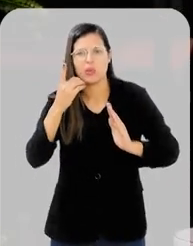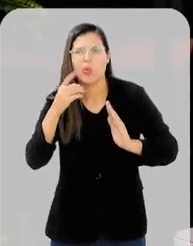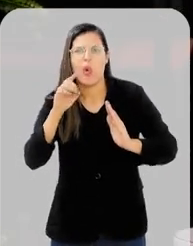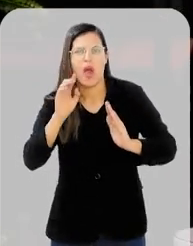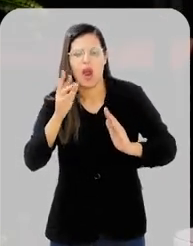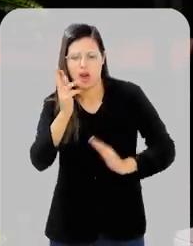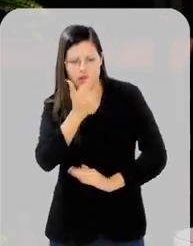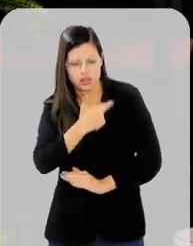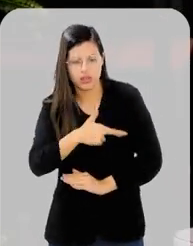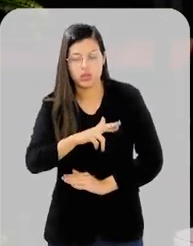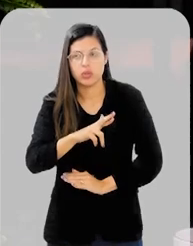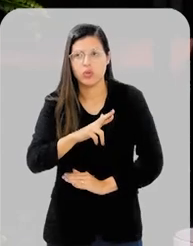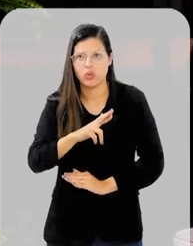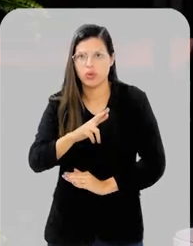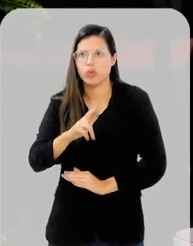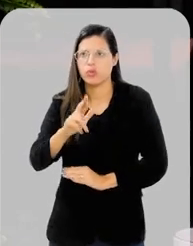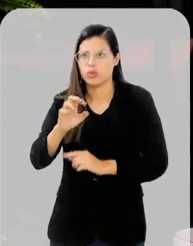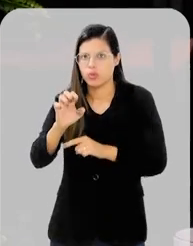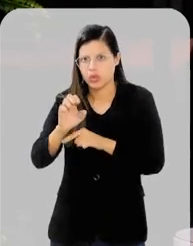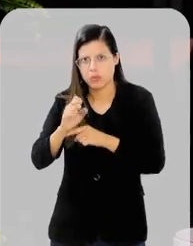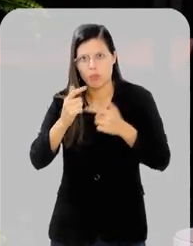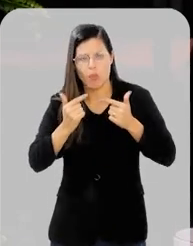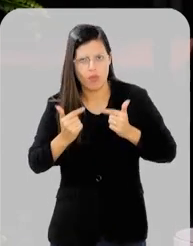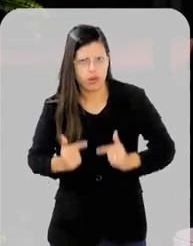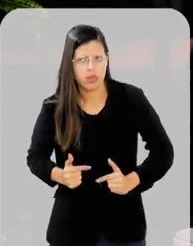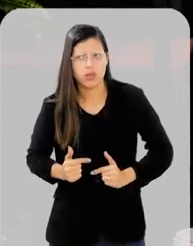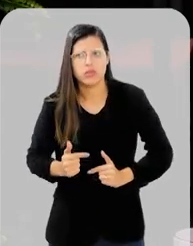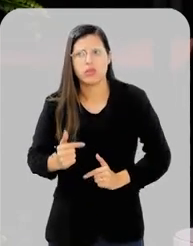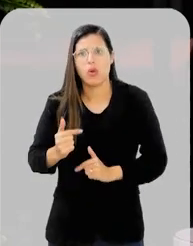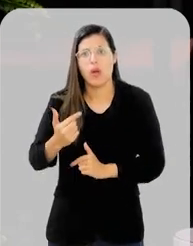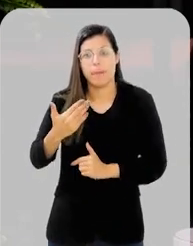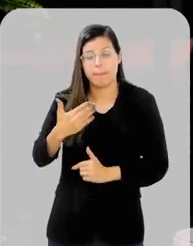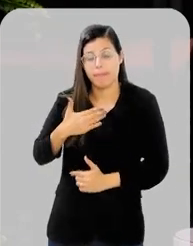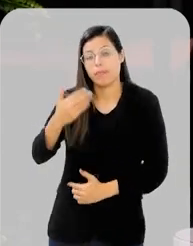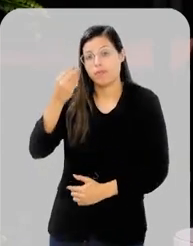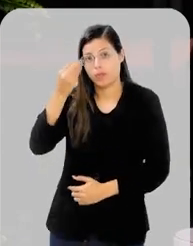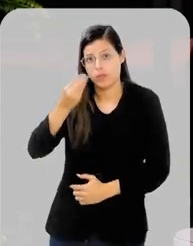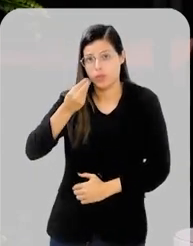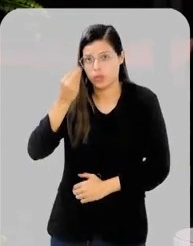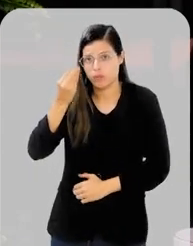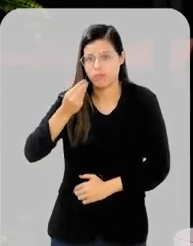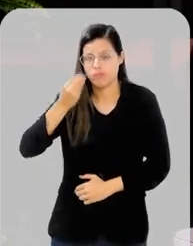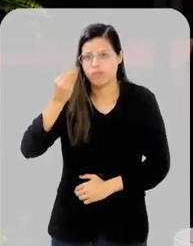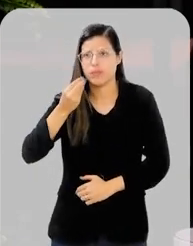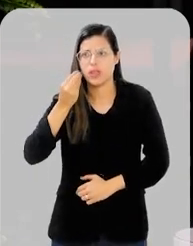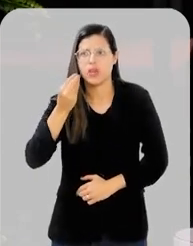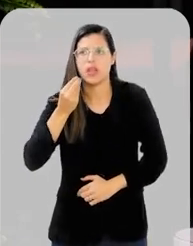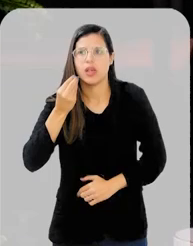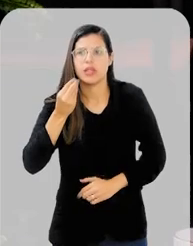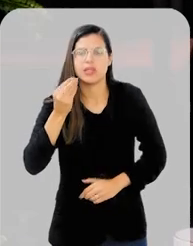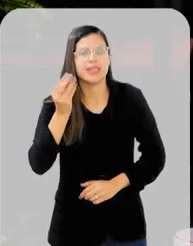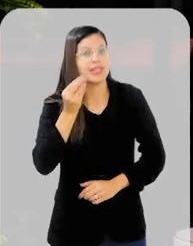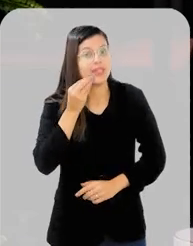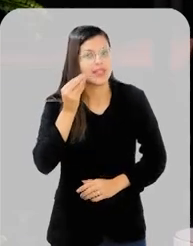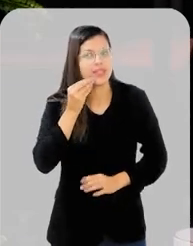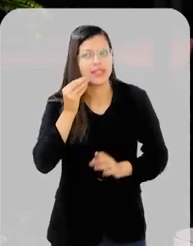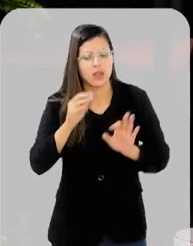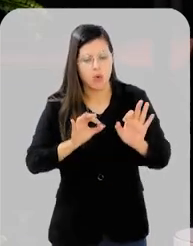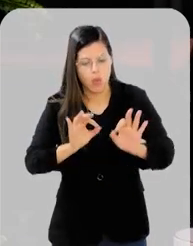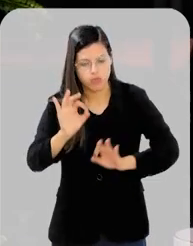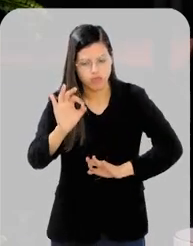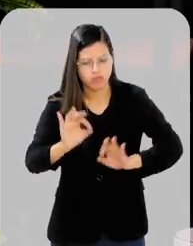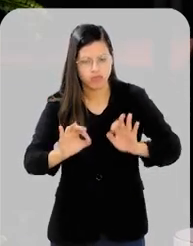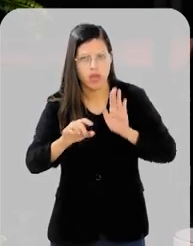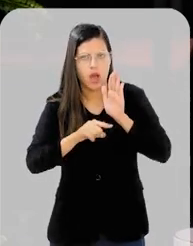estado é laico e a gente tem que manter essa questão eu trago a minha experiência como eh do setor privado para tentar